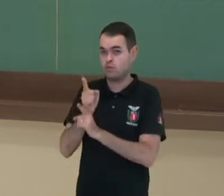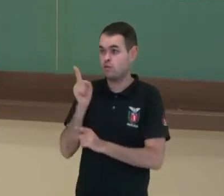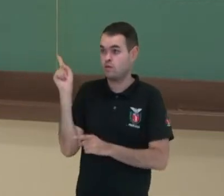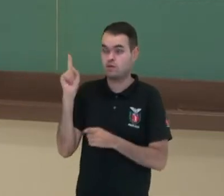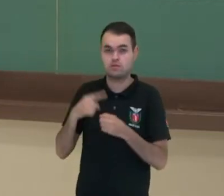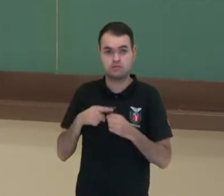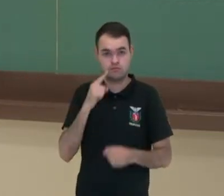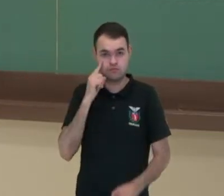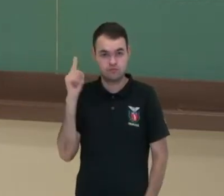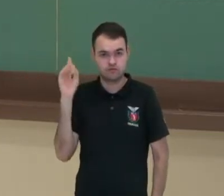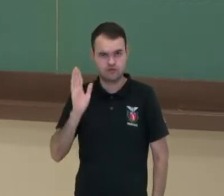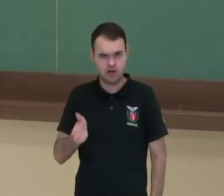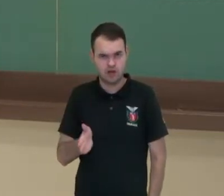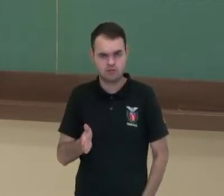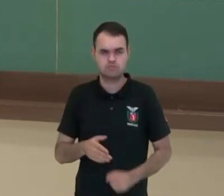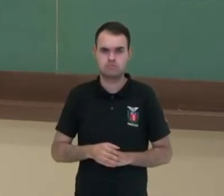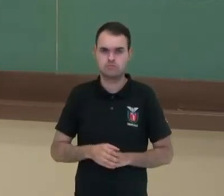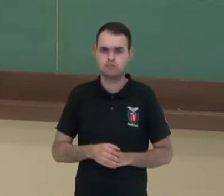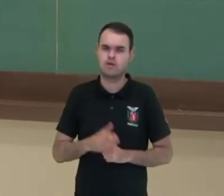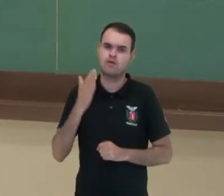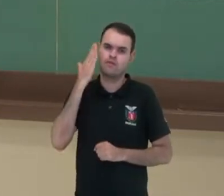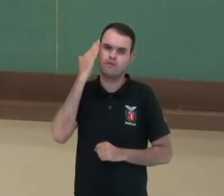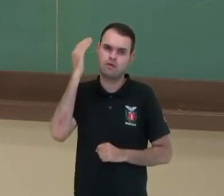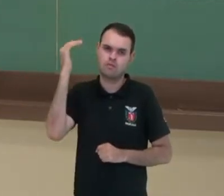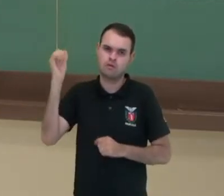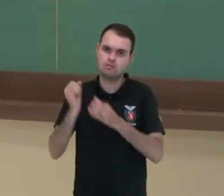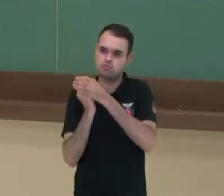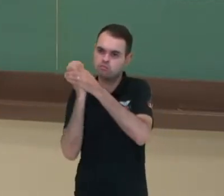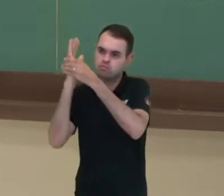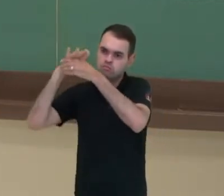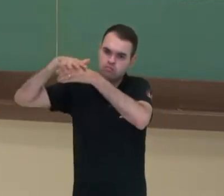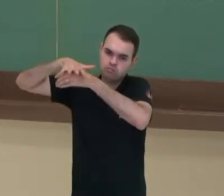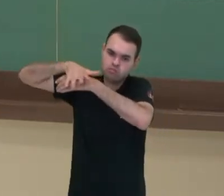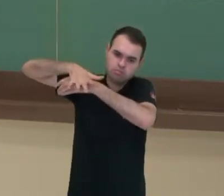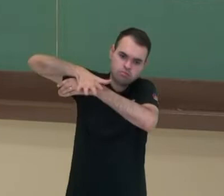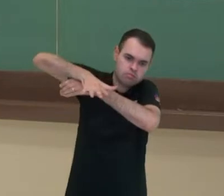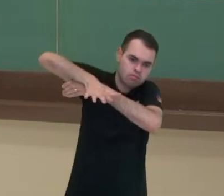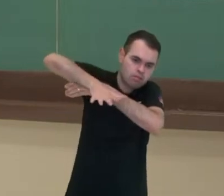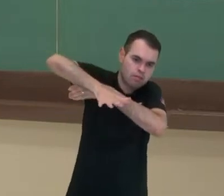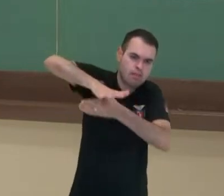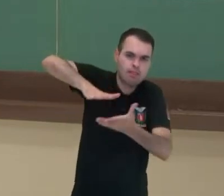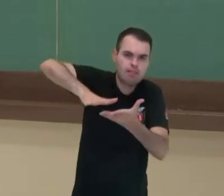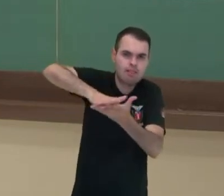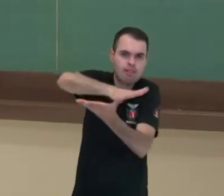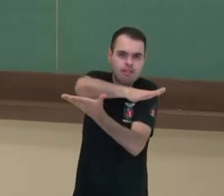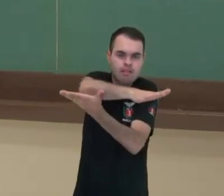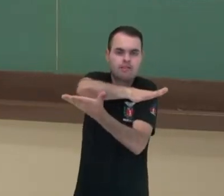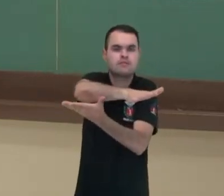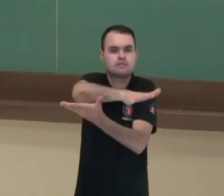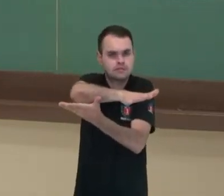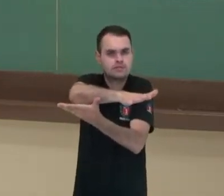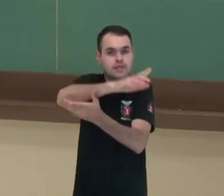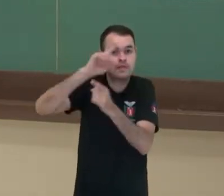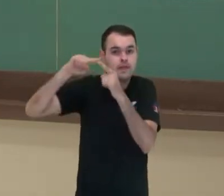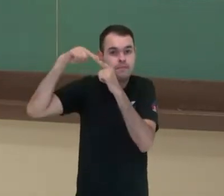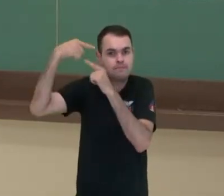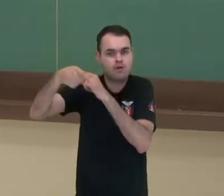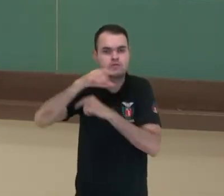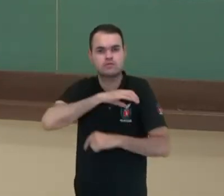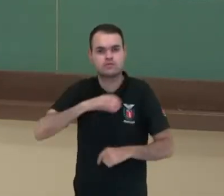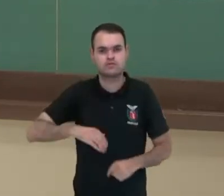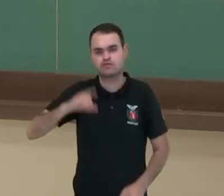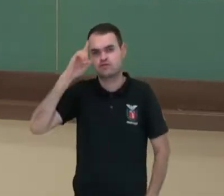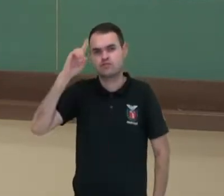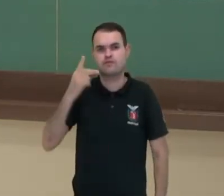ouviram falar da cidade de Pompeia e o famoso desastre do vulcão Vesúvio em 79 depois de Cristo? Até o dia, 23 de